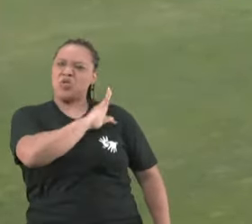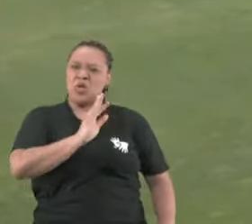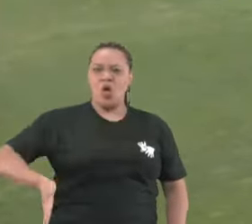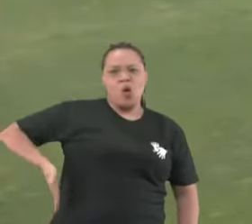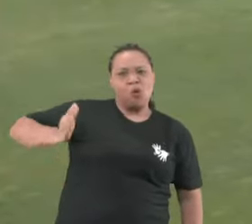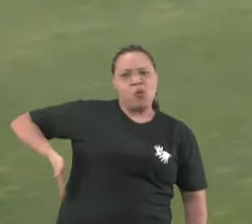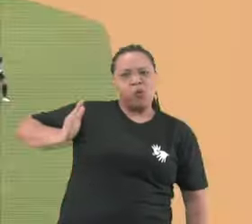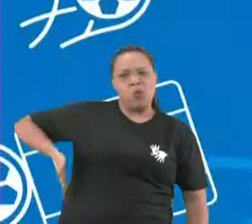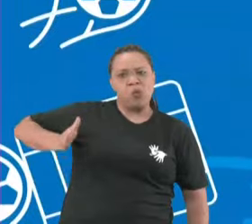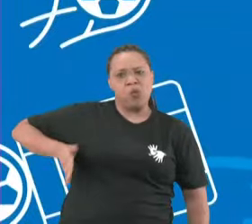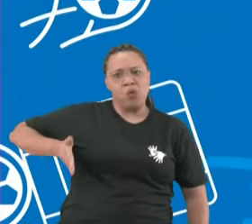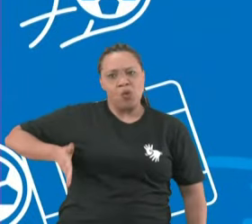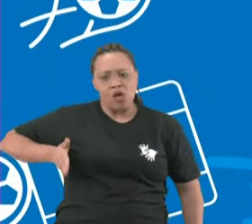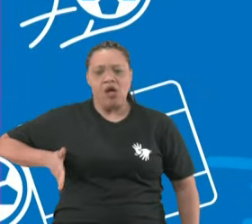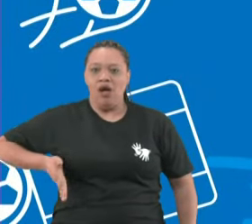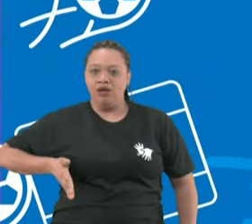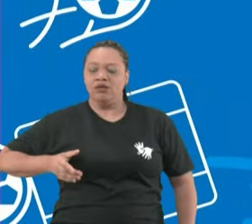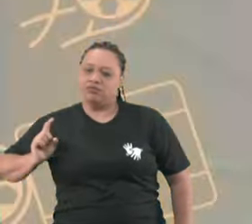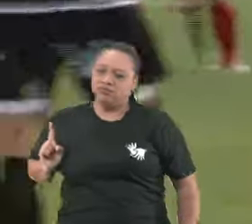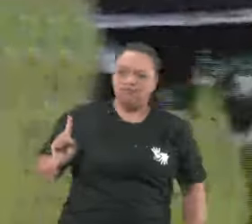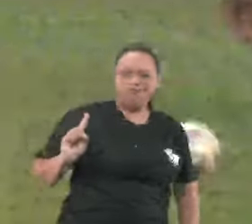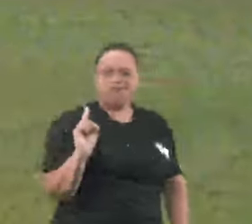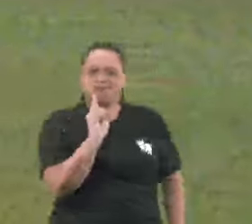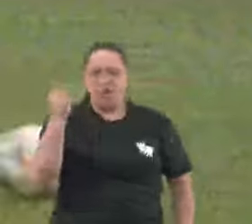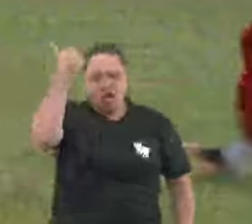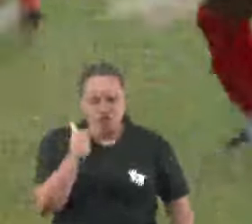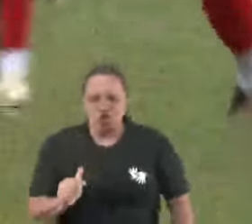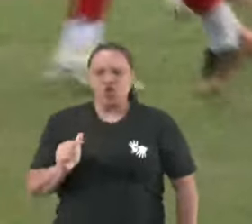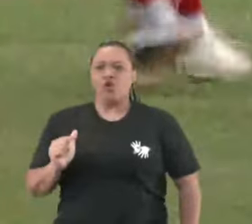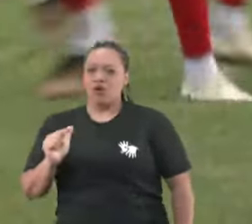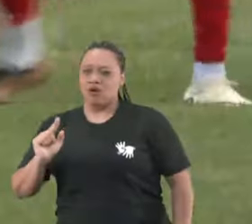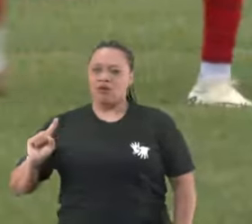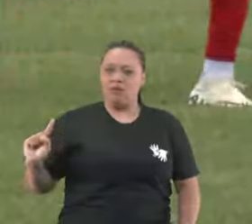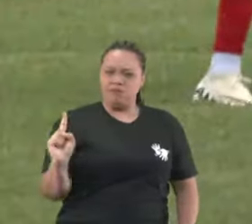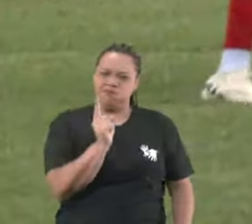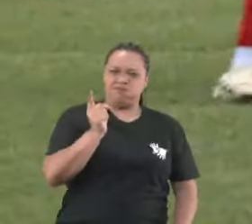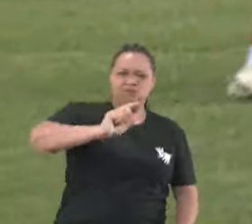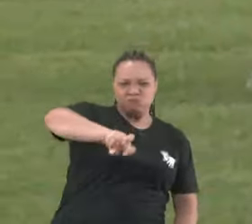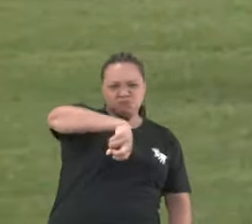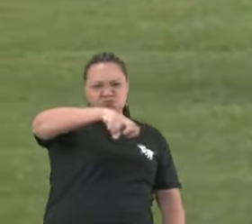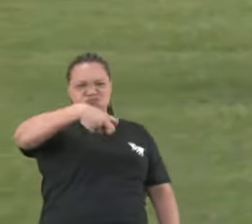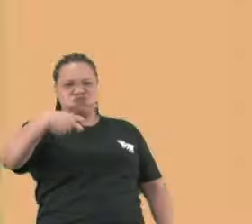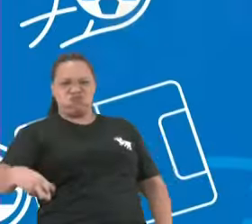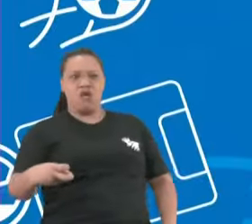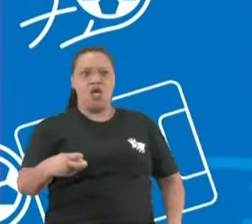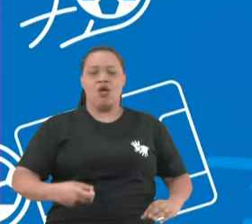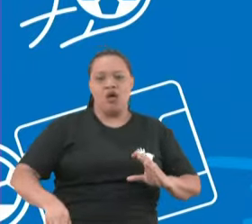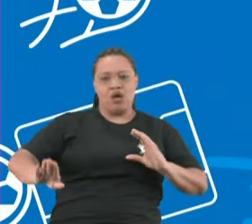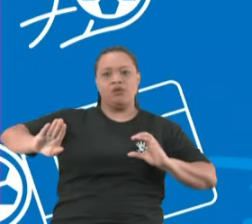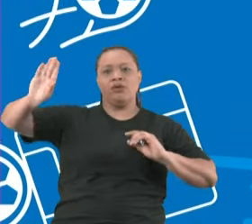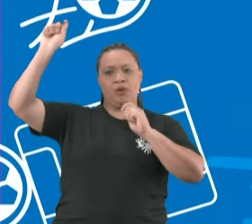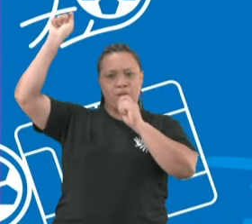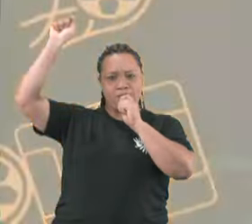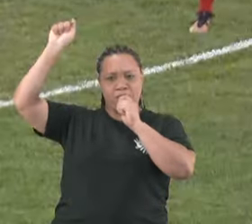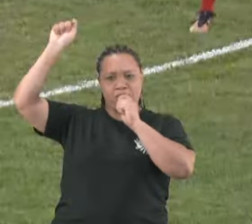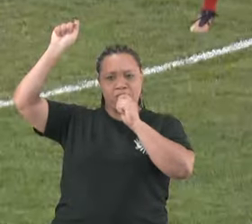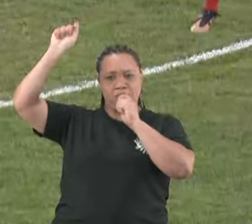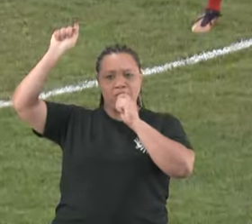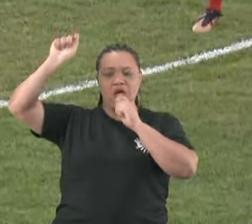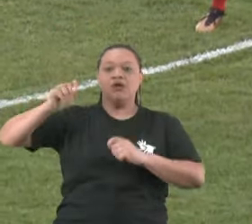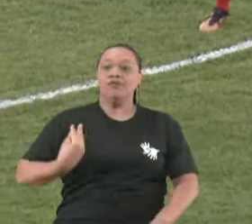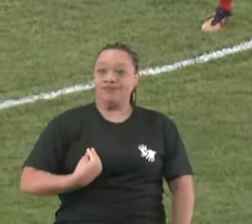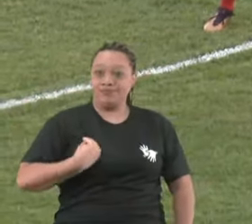E o Wagner já chega e vai lá de novo. Olha lá, ó. O enrosco do Formiga com o Kellington. O